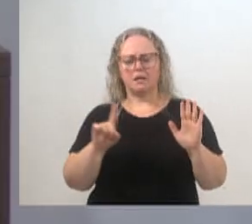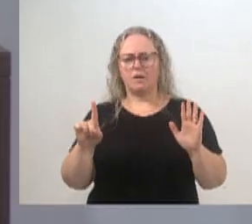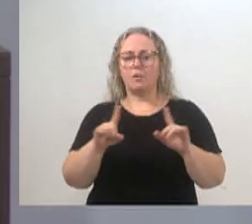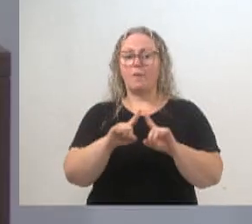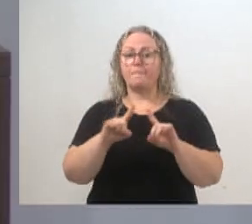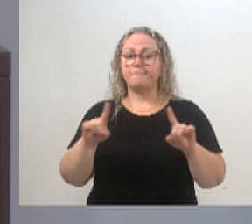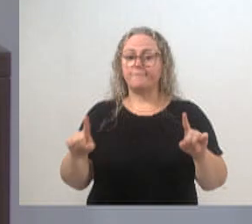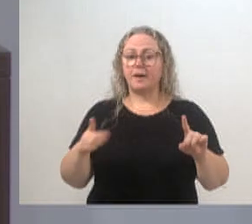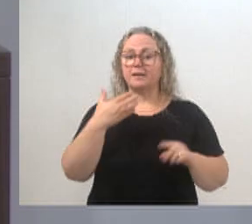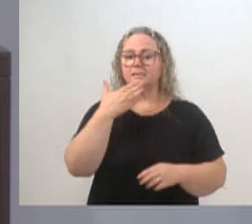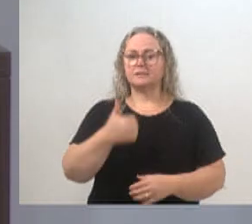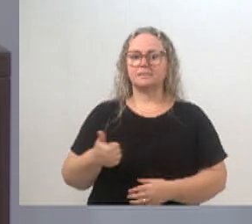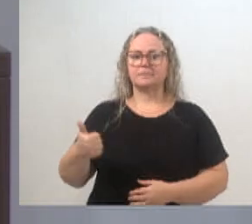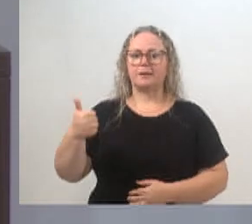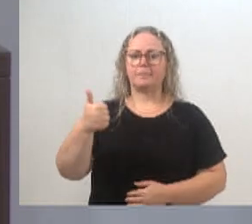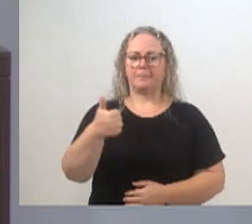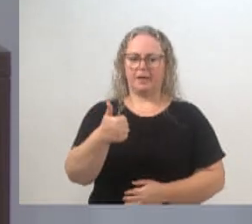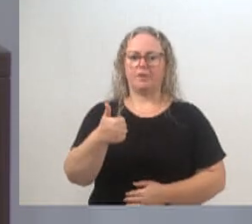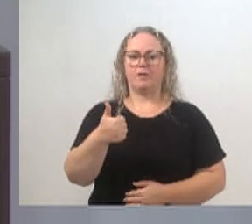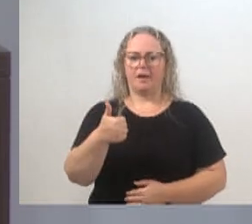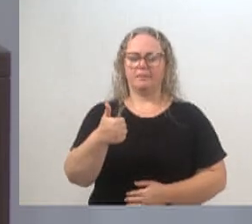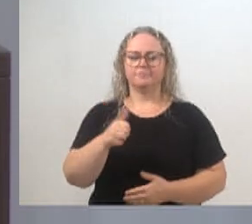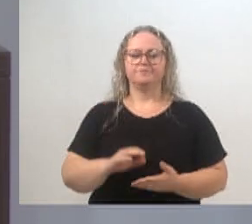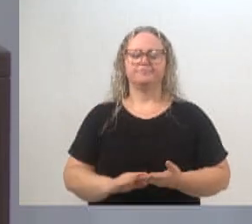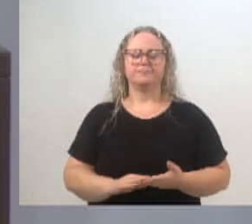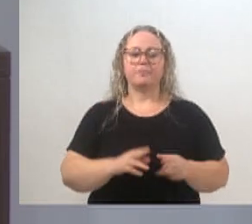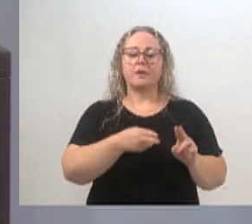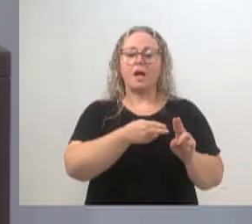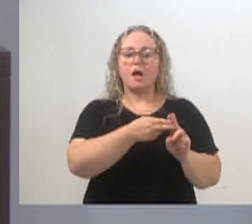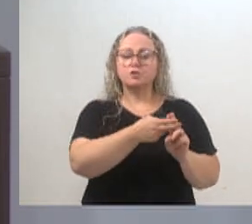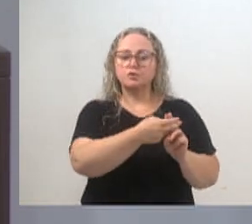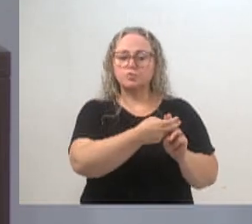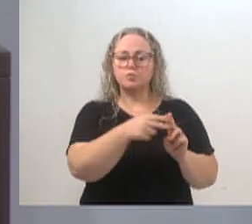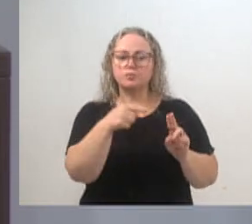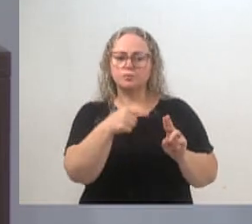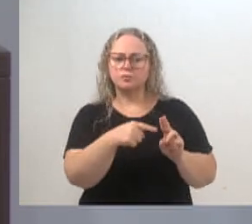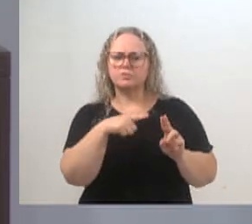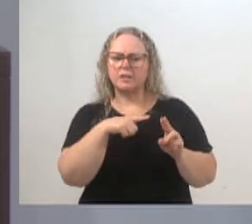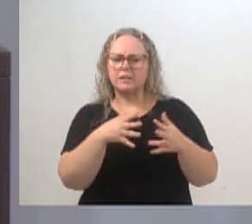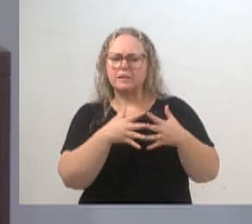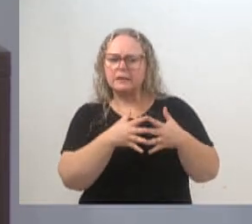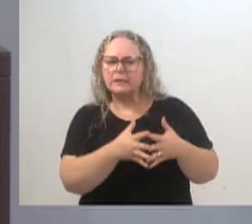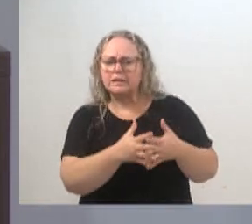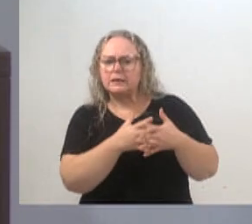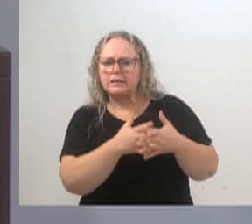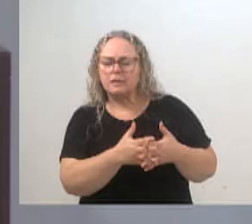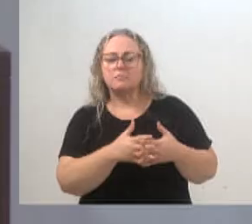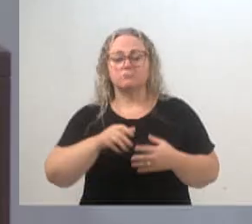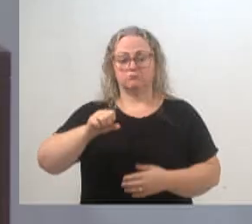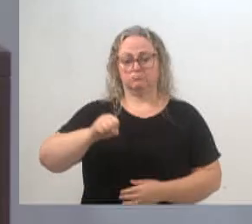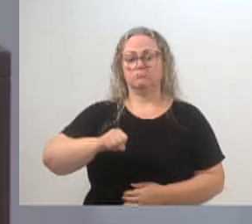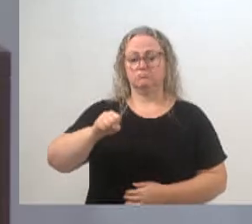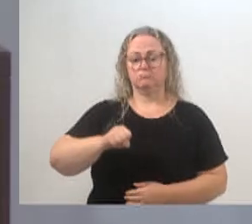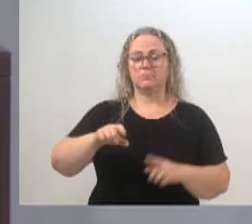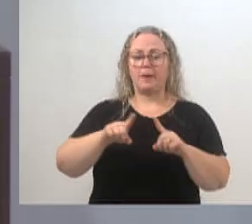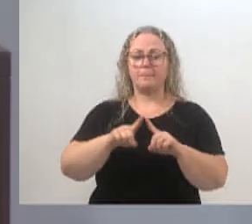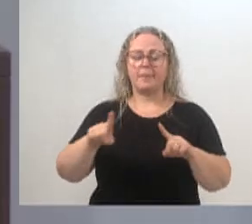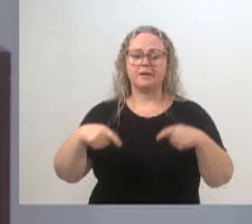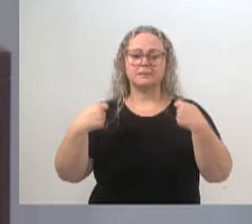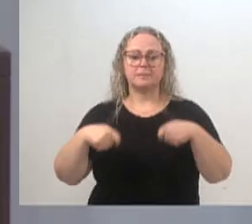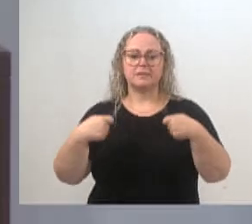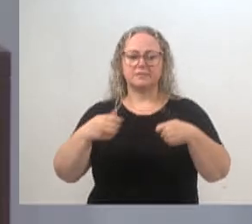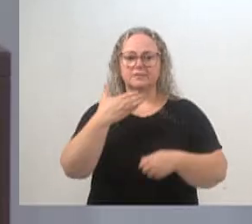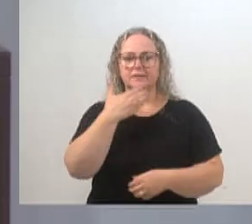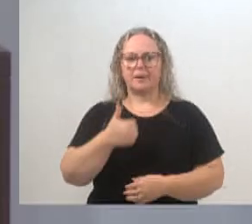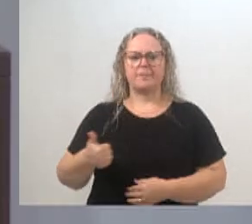que defende o SUS, a gente não fala que não há complexidades no SUS, mas a gente fala que o SUS precisa ser aperfeiçoado. Quando a gente fala